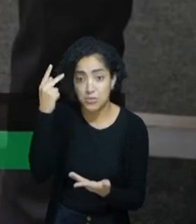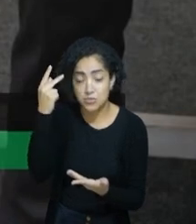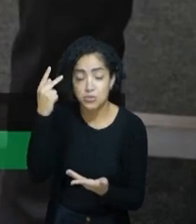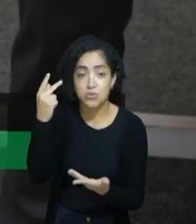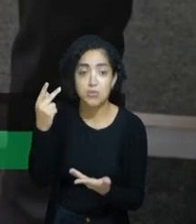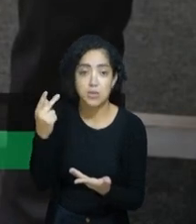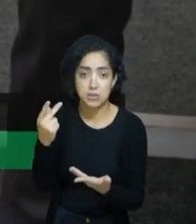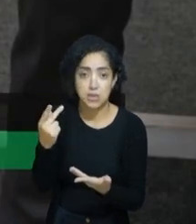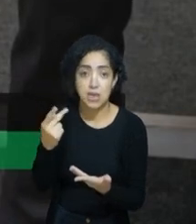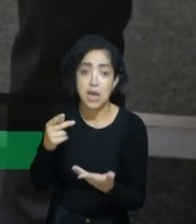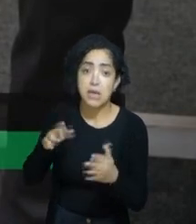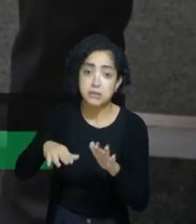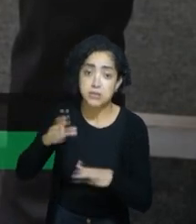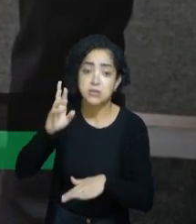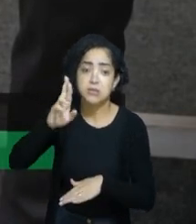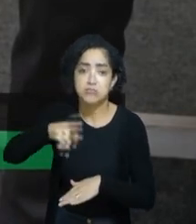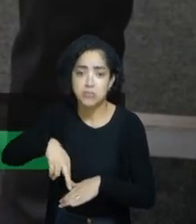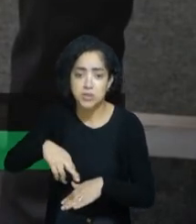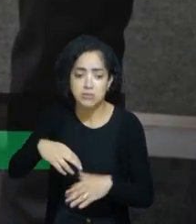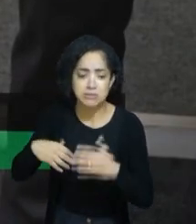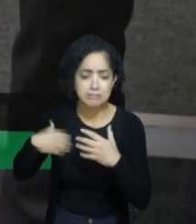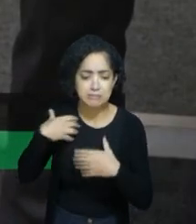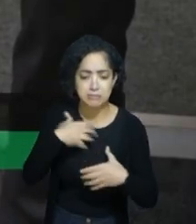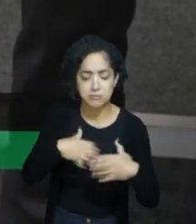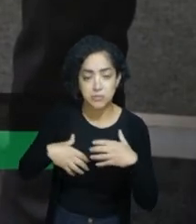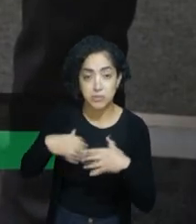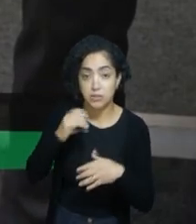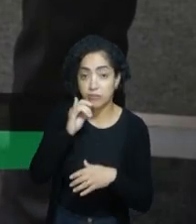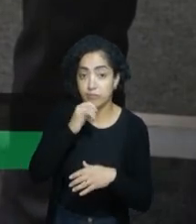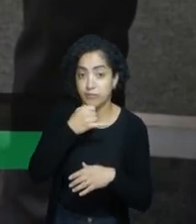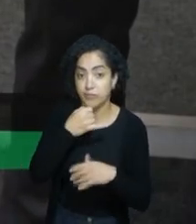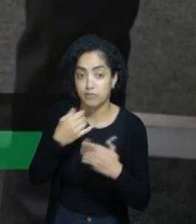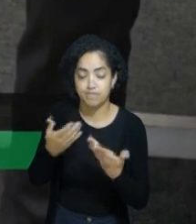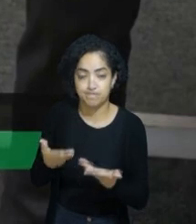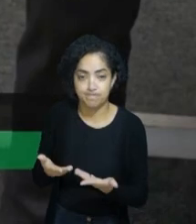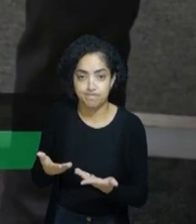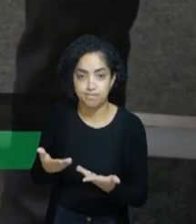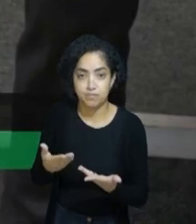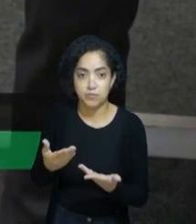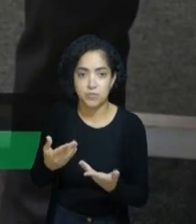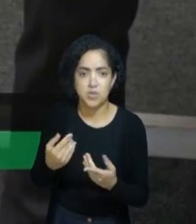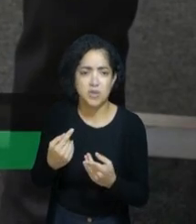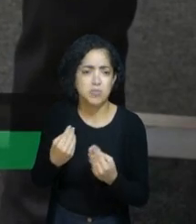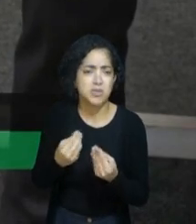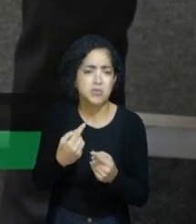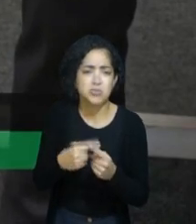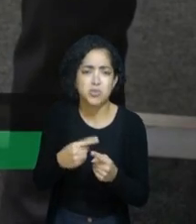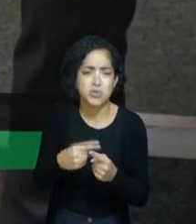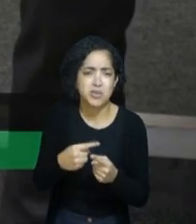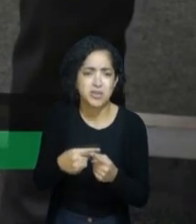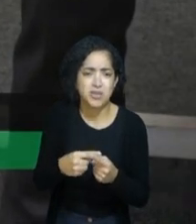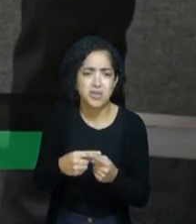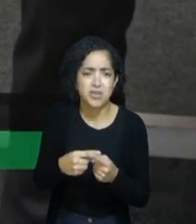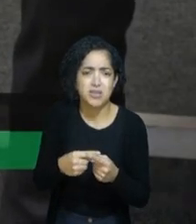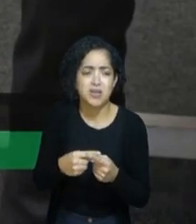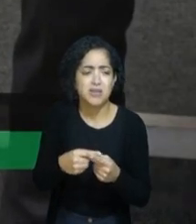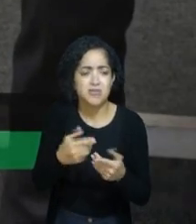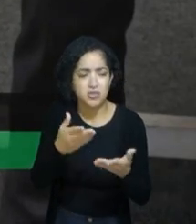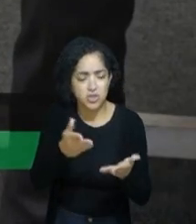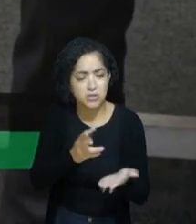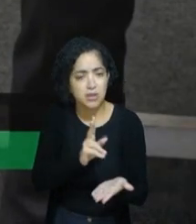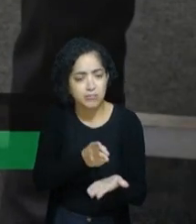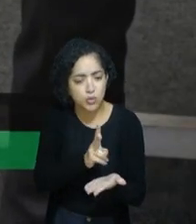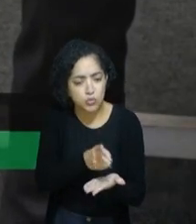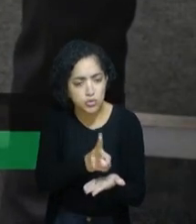para as vezes ficar assim desesperançoso porque que diabo né mexer numa coisa que tá dando certo